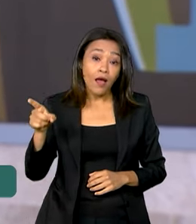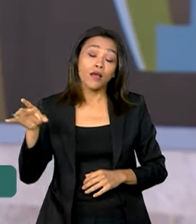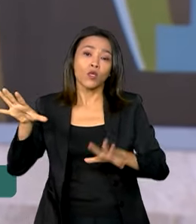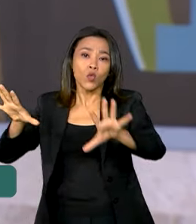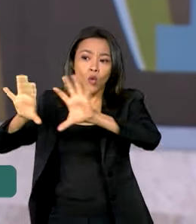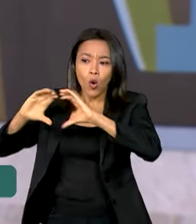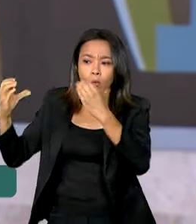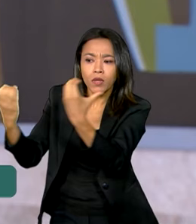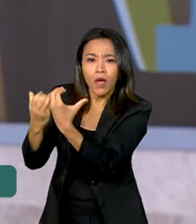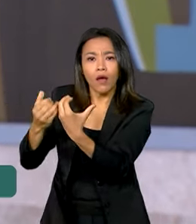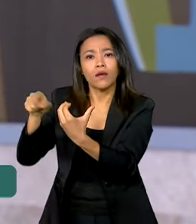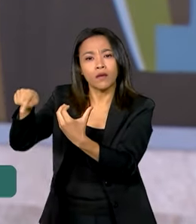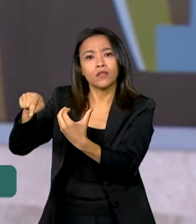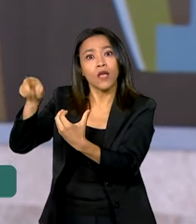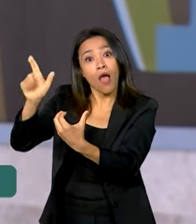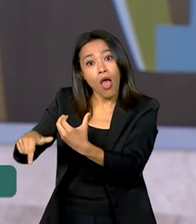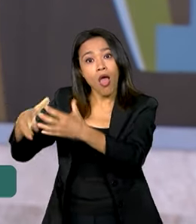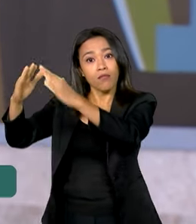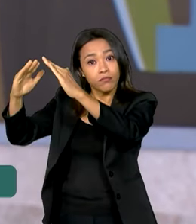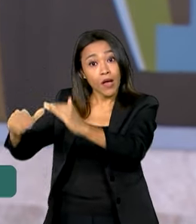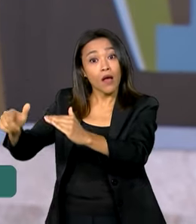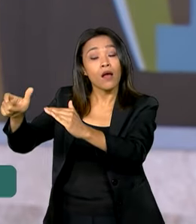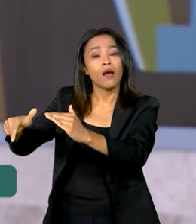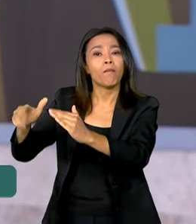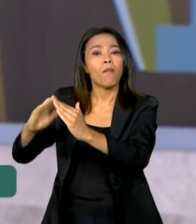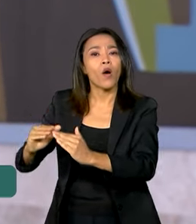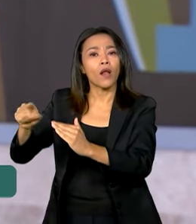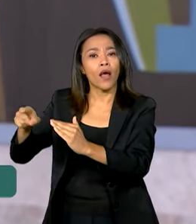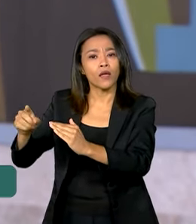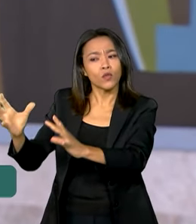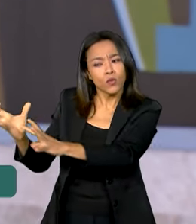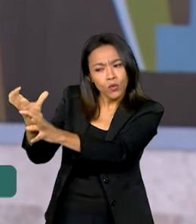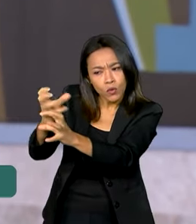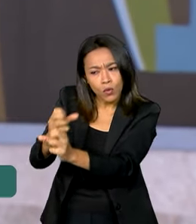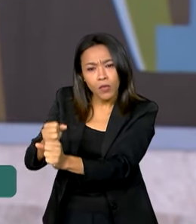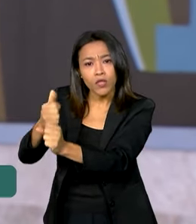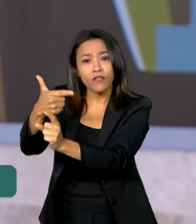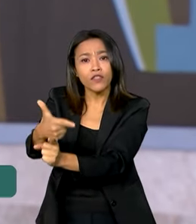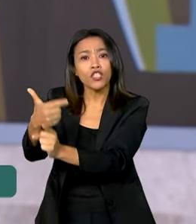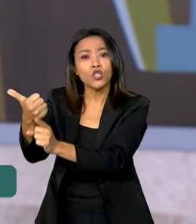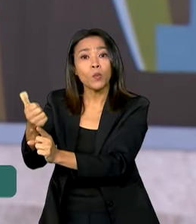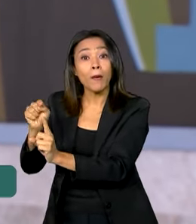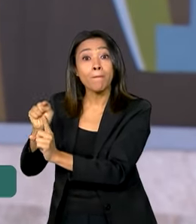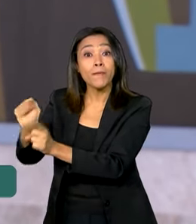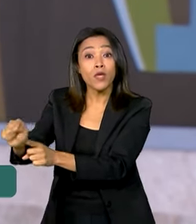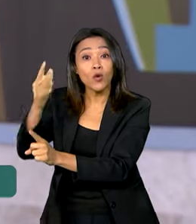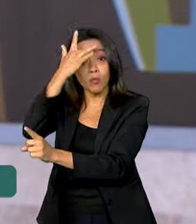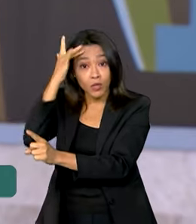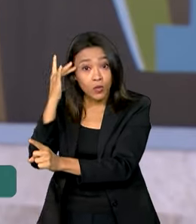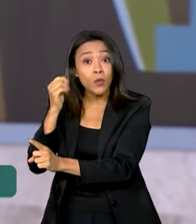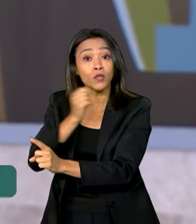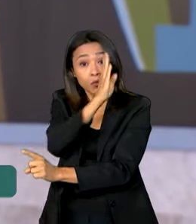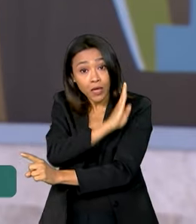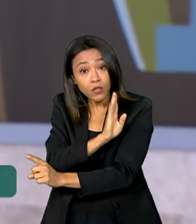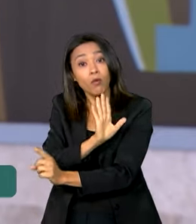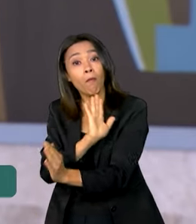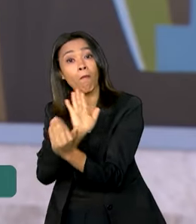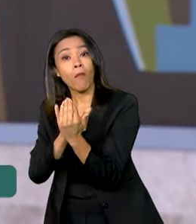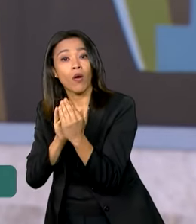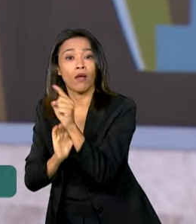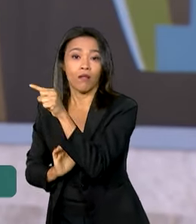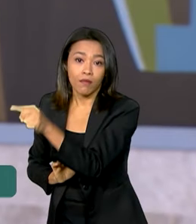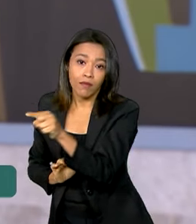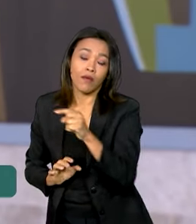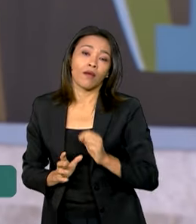Médio atualmente está no Líbano São 12 são perdão são 21.000 pessoas vivendo no país na semana